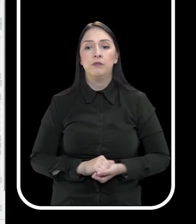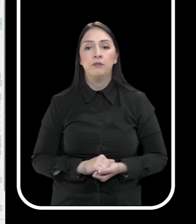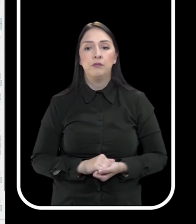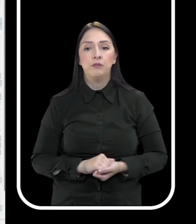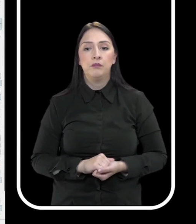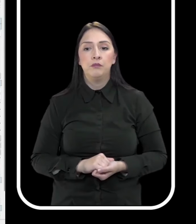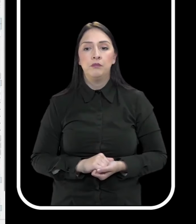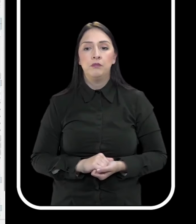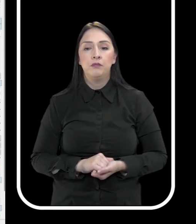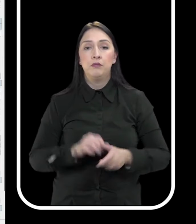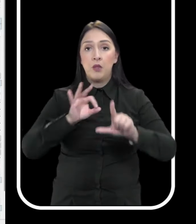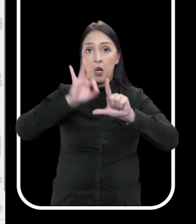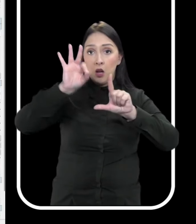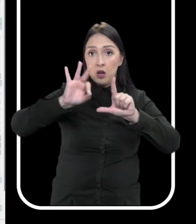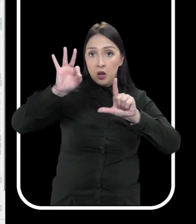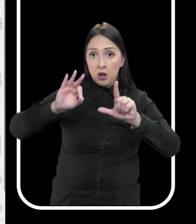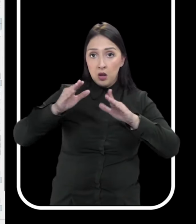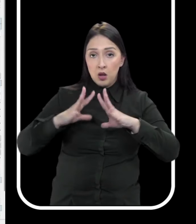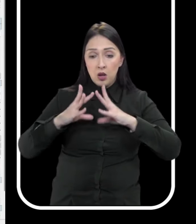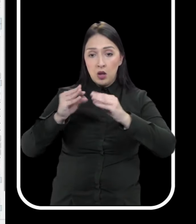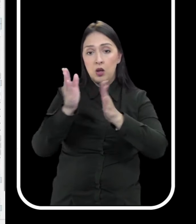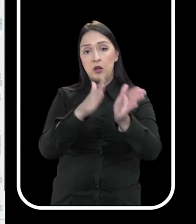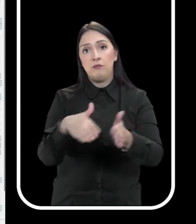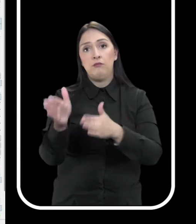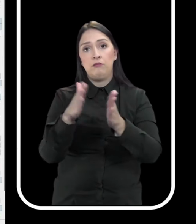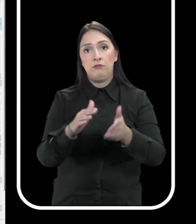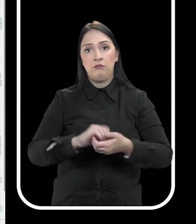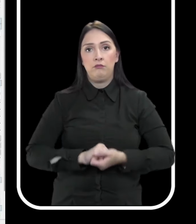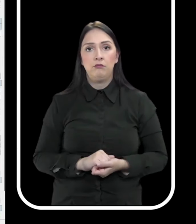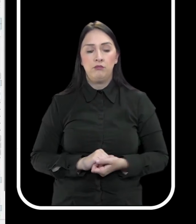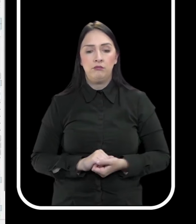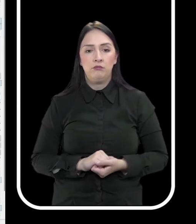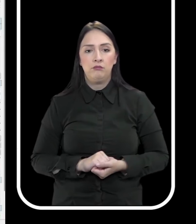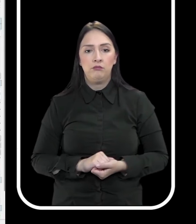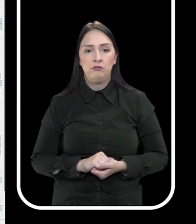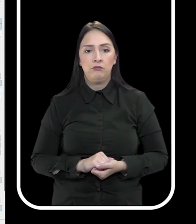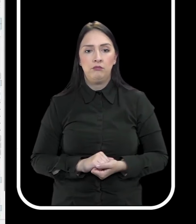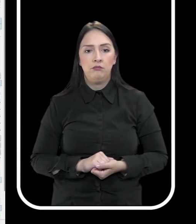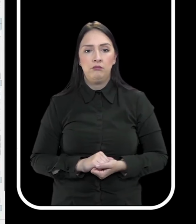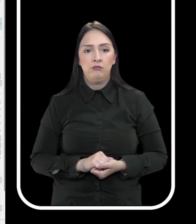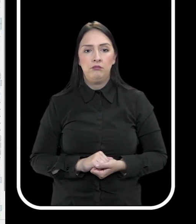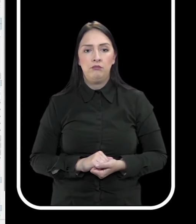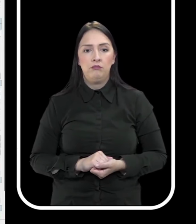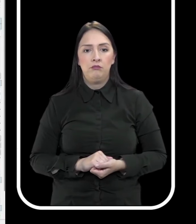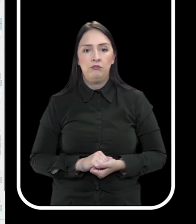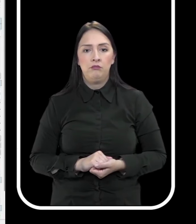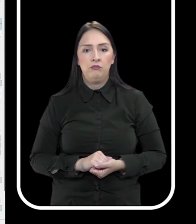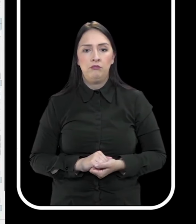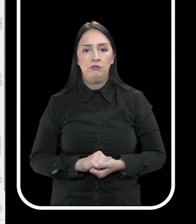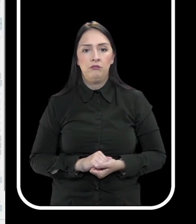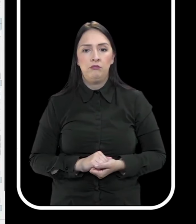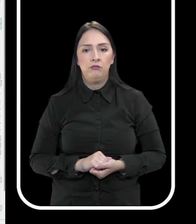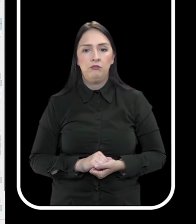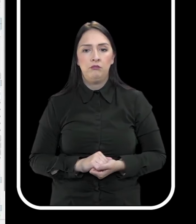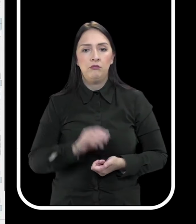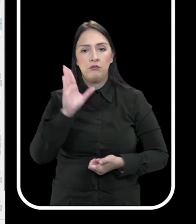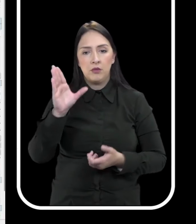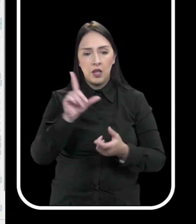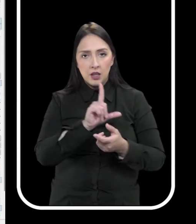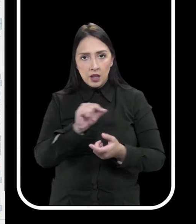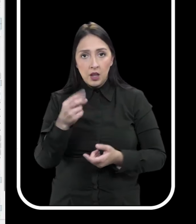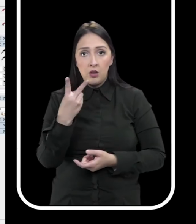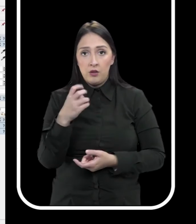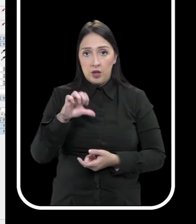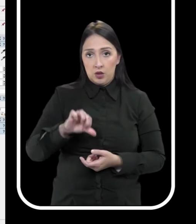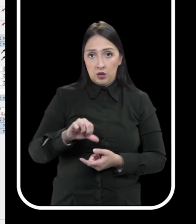visualizar a estatística de todo esse processo. Então, está lá, o processo está... Já